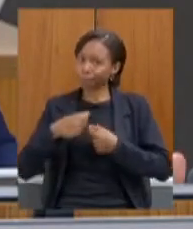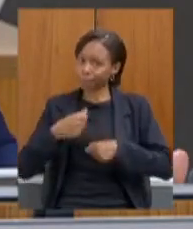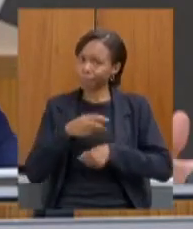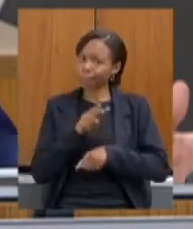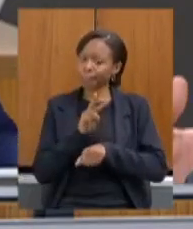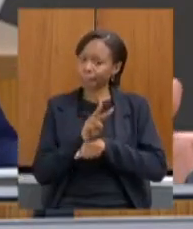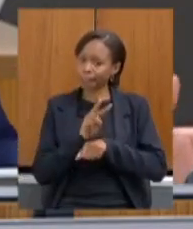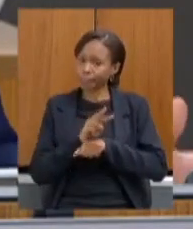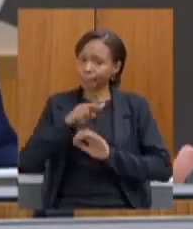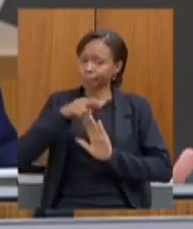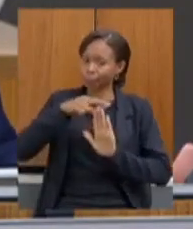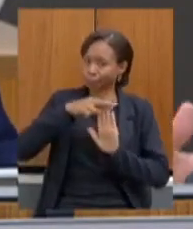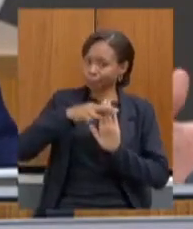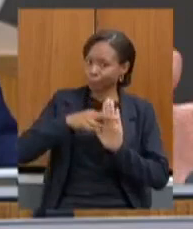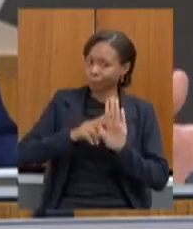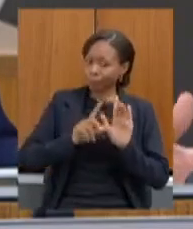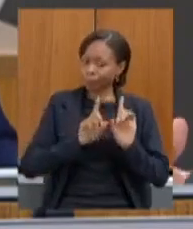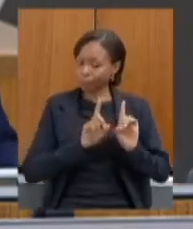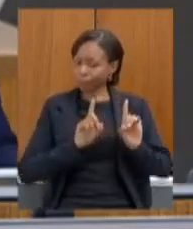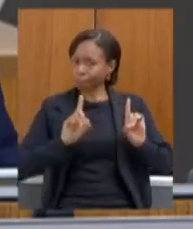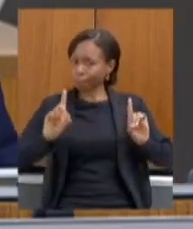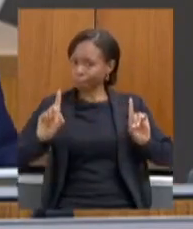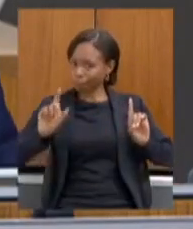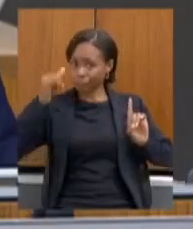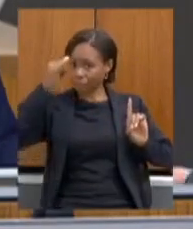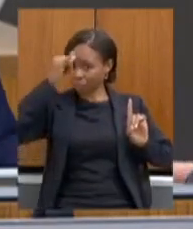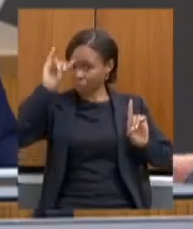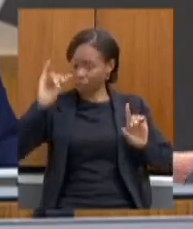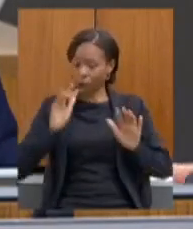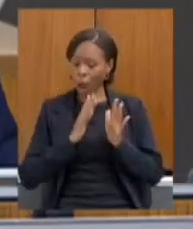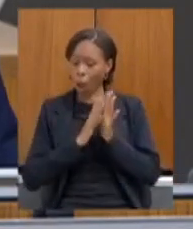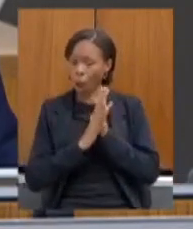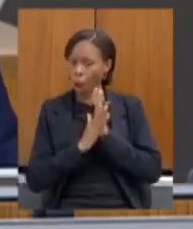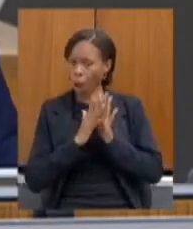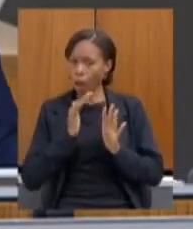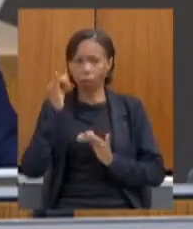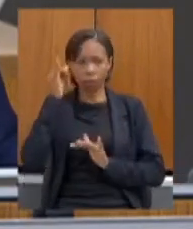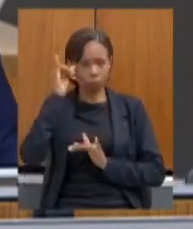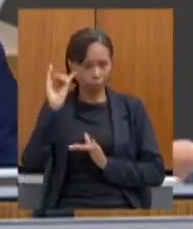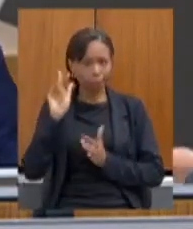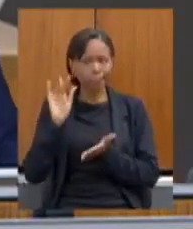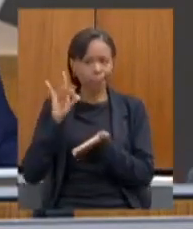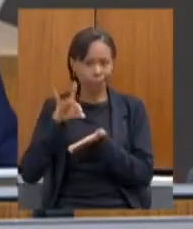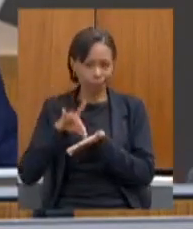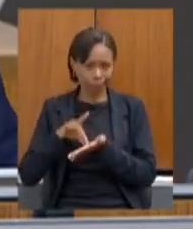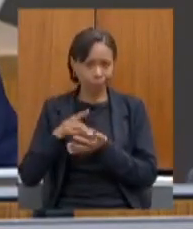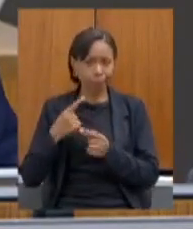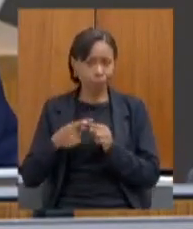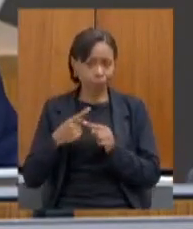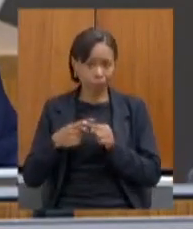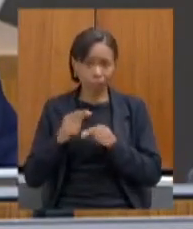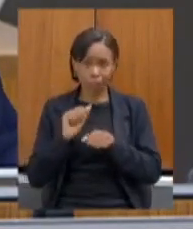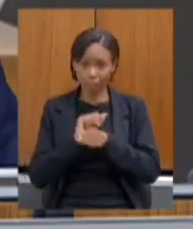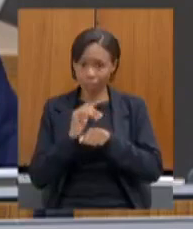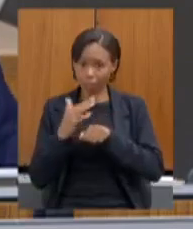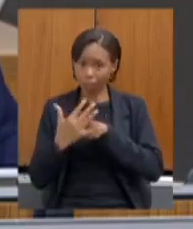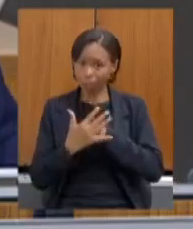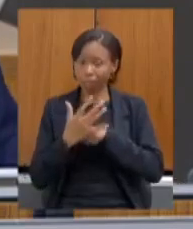protocolos de distanciamento social, de evitar aglomerações. A pandemia é algo muito sério do nosso Estado.